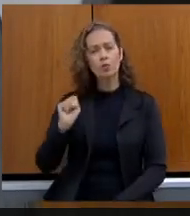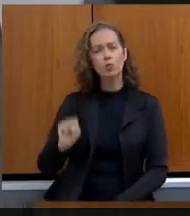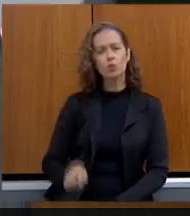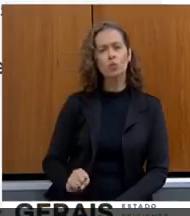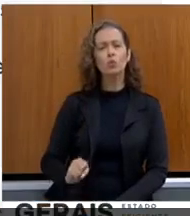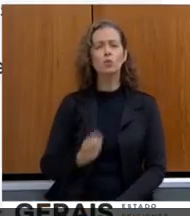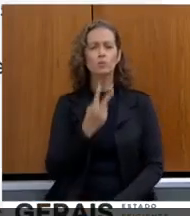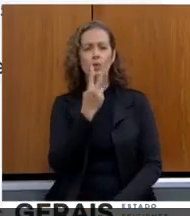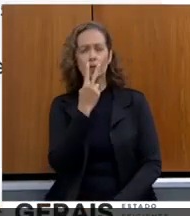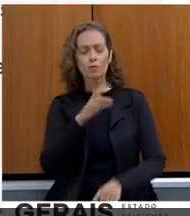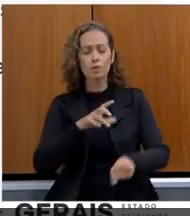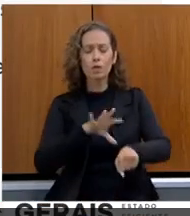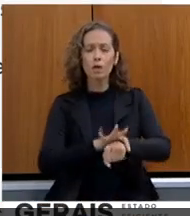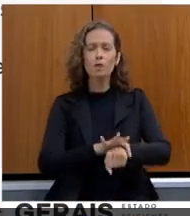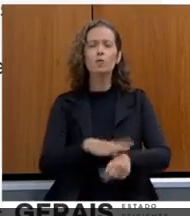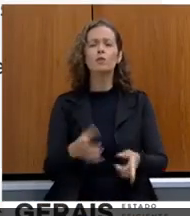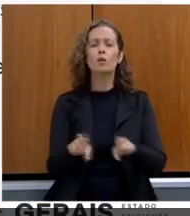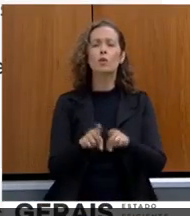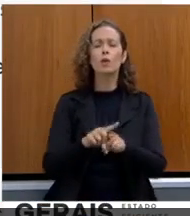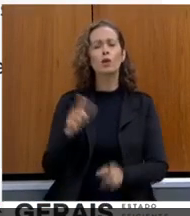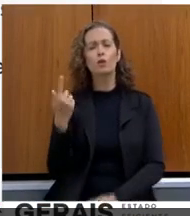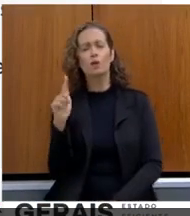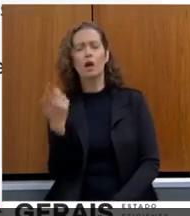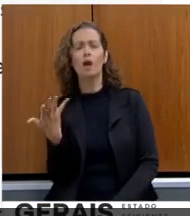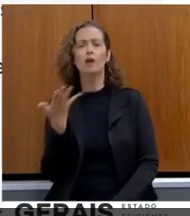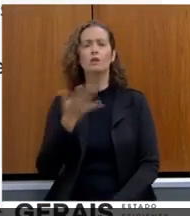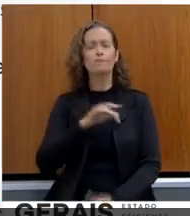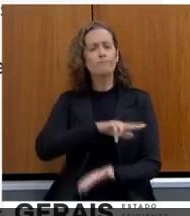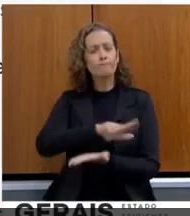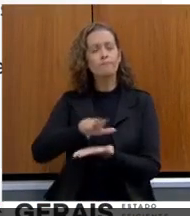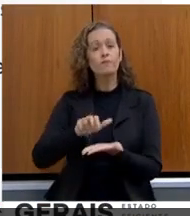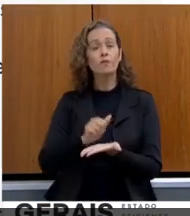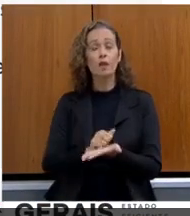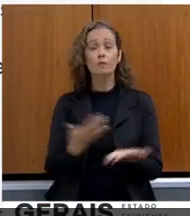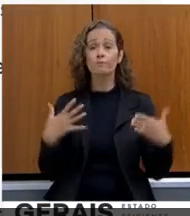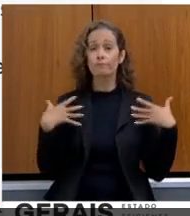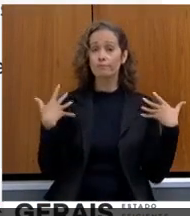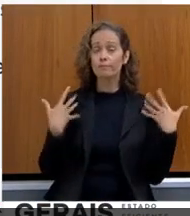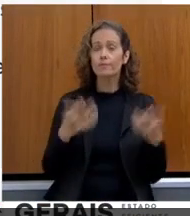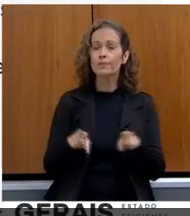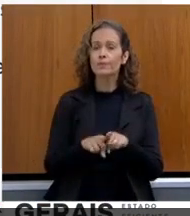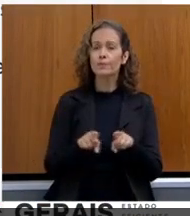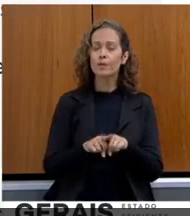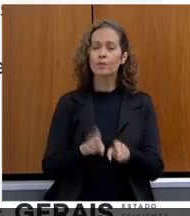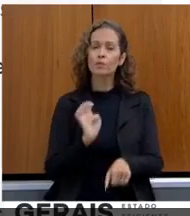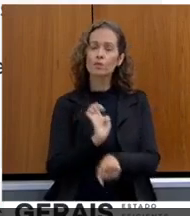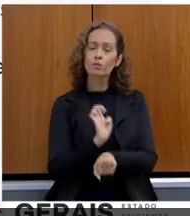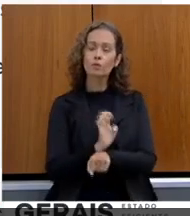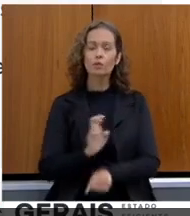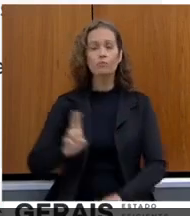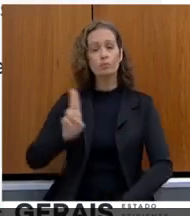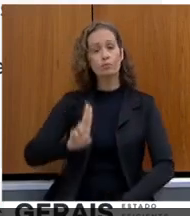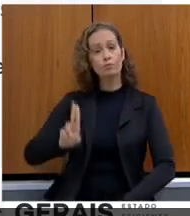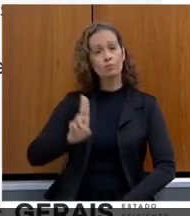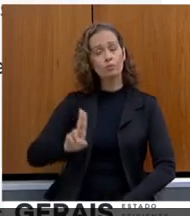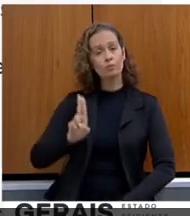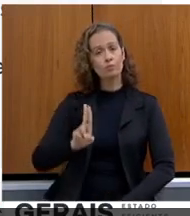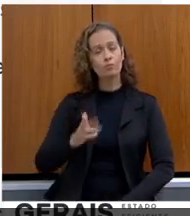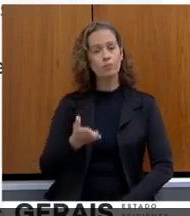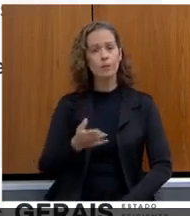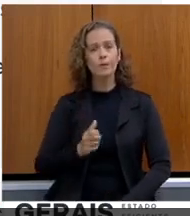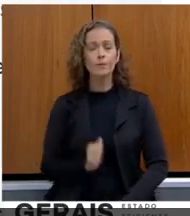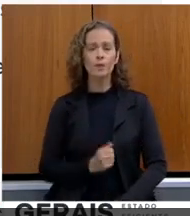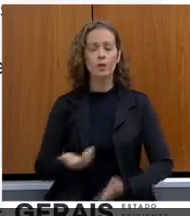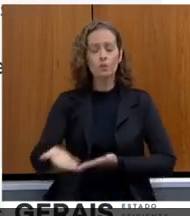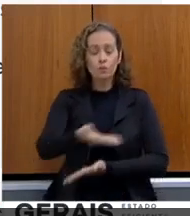Goiás o nosso do Sul e tivemos a alegria de trazer também para o nosso estado é a utilização disso que permite